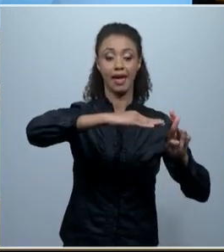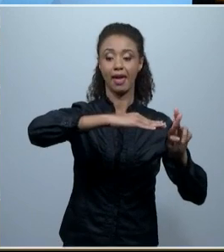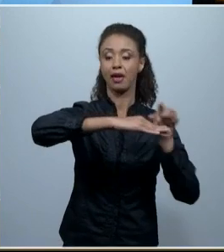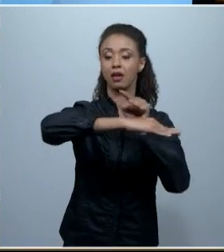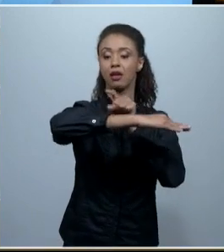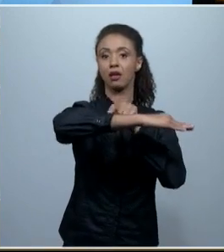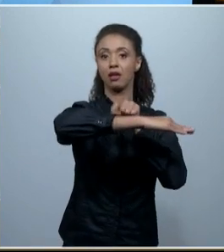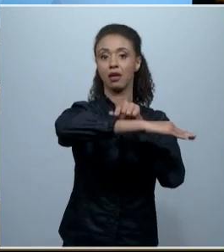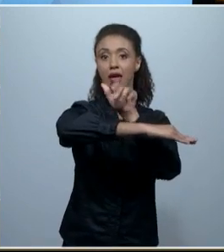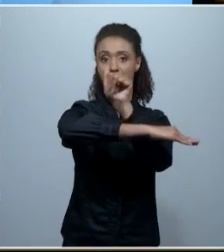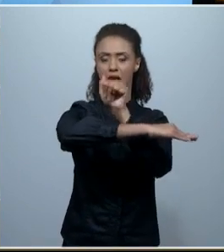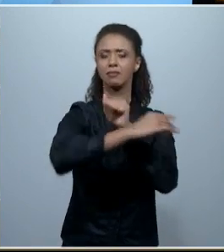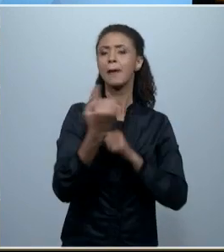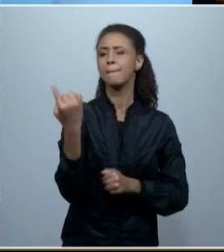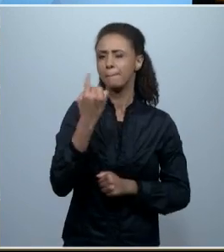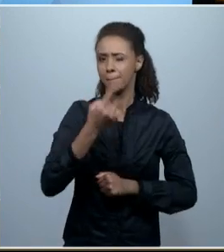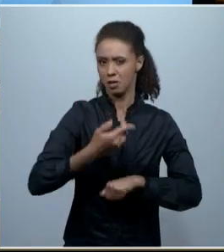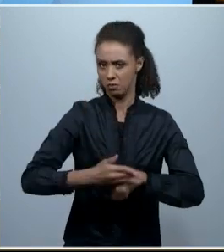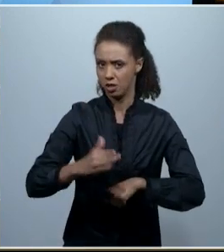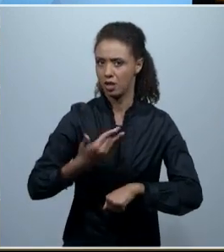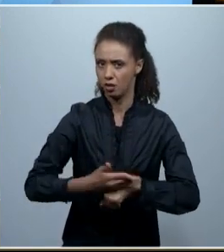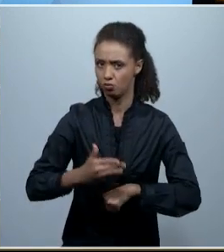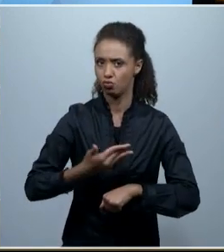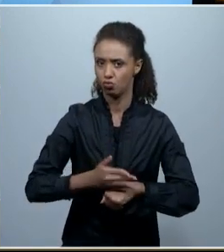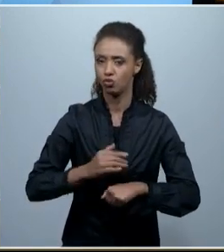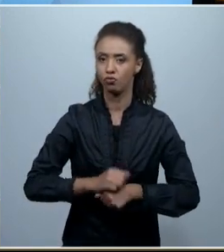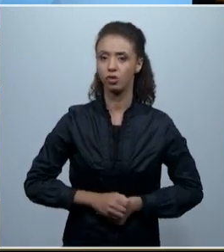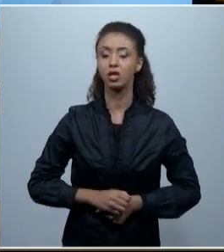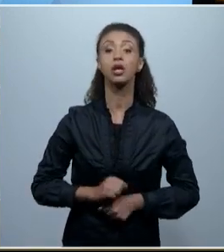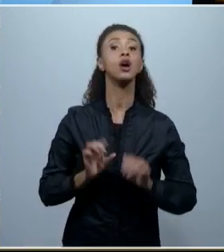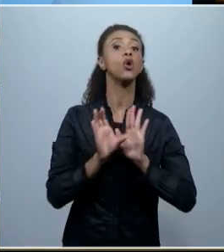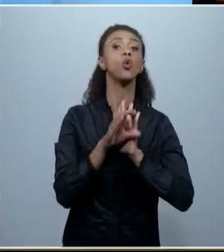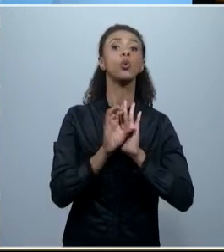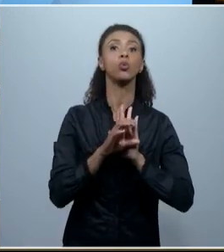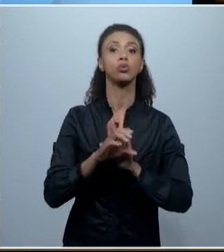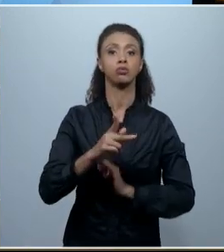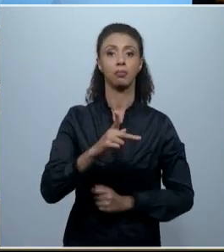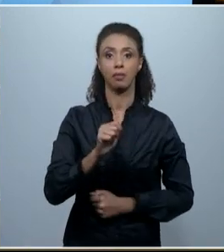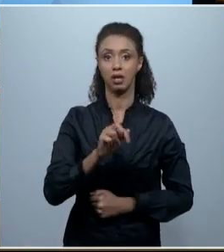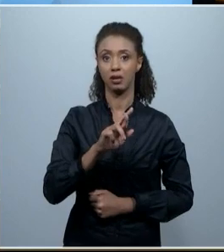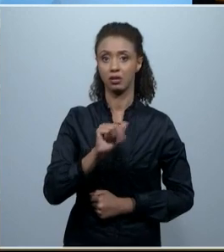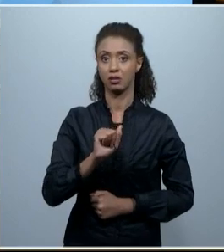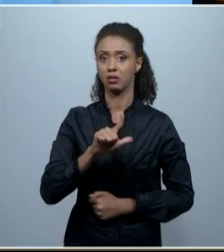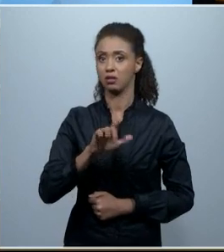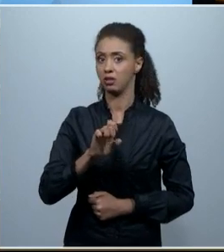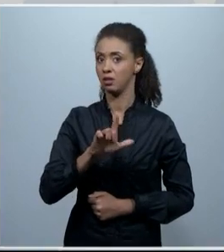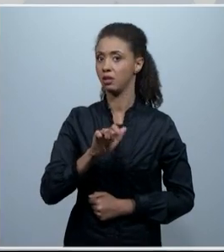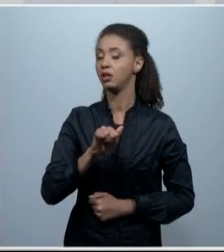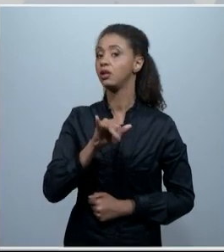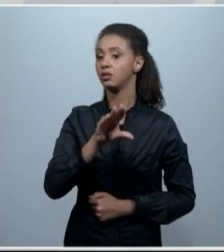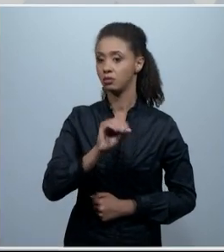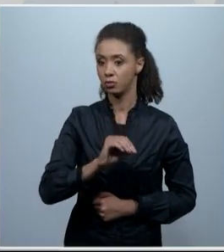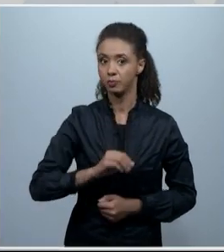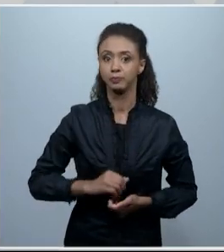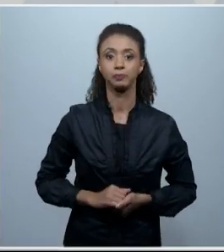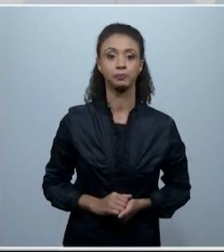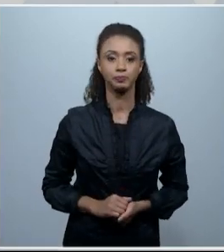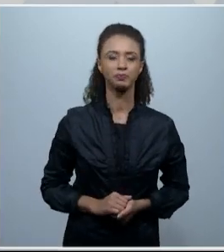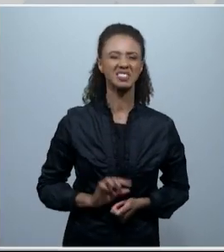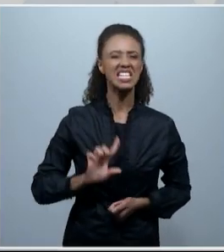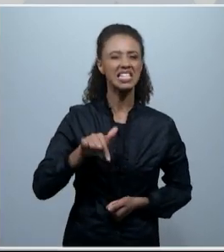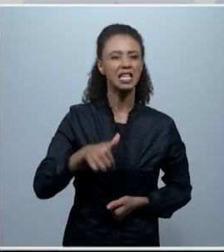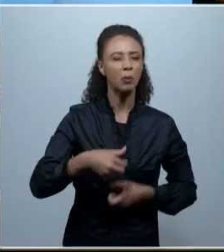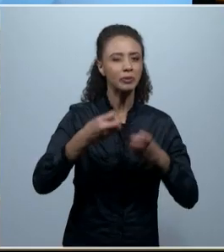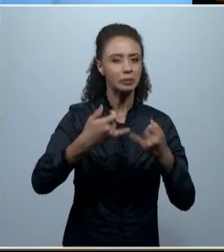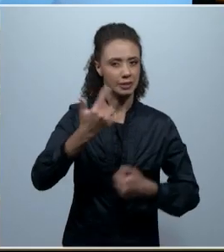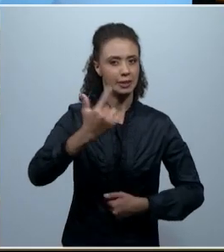foi o nosso primeiro exercício relacionado ao conceito de paralelismo ea gente vai falar um pouquinho mais sobre este negócio daqui a pouco um